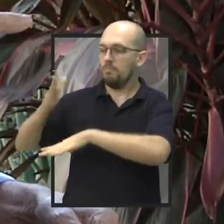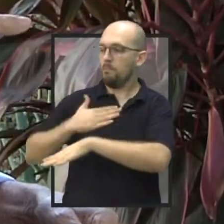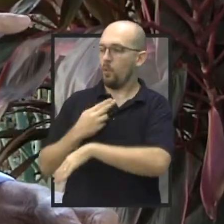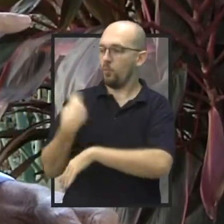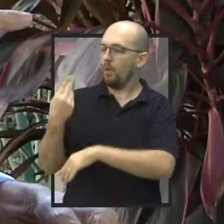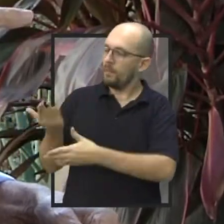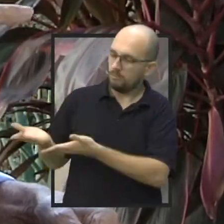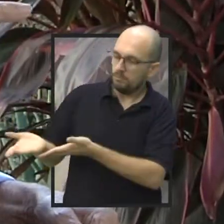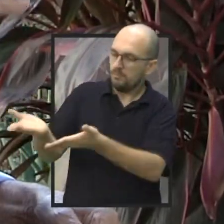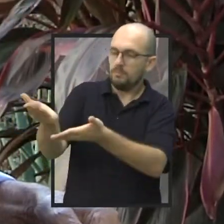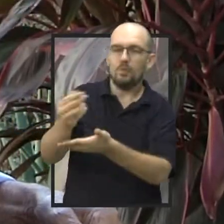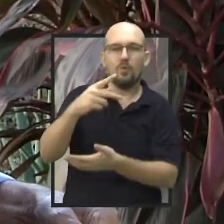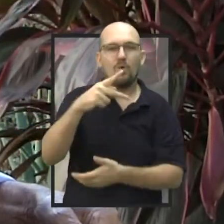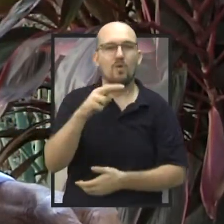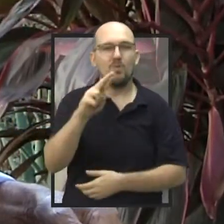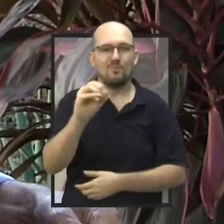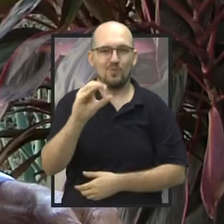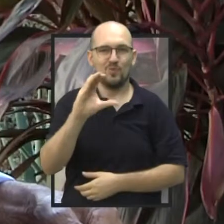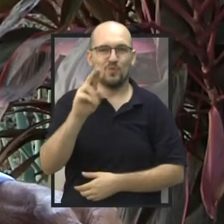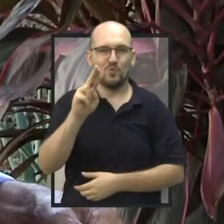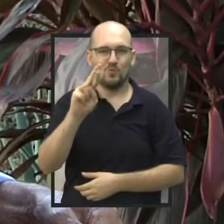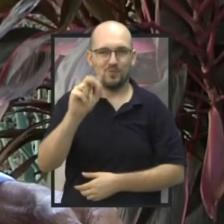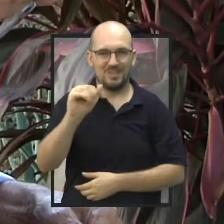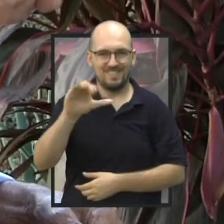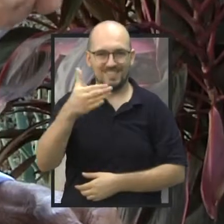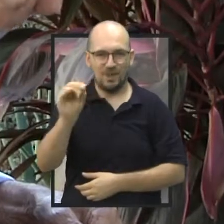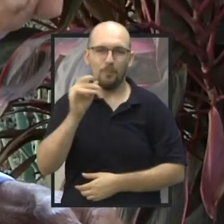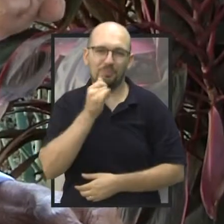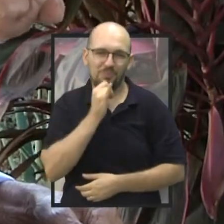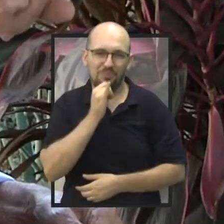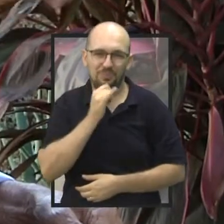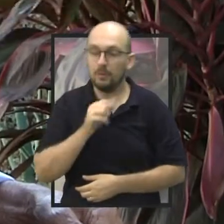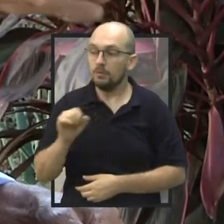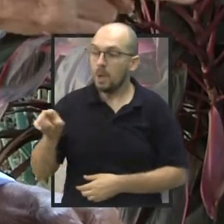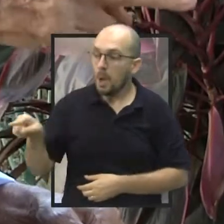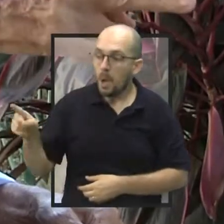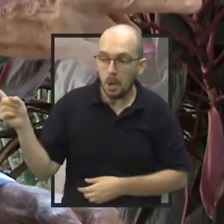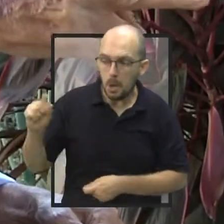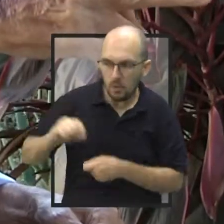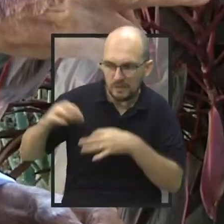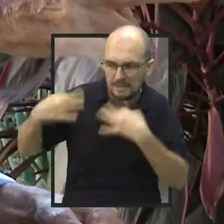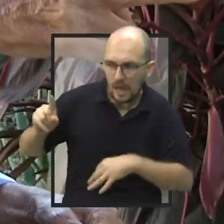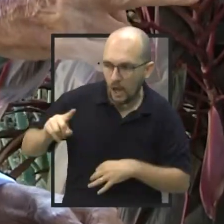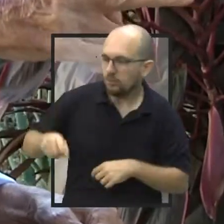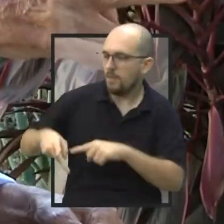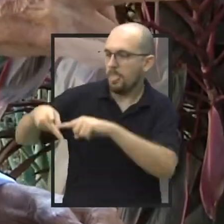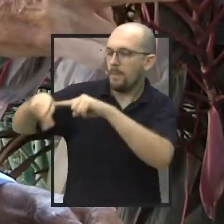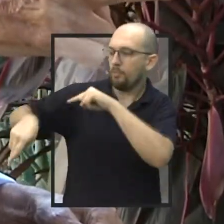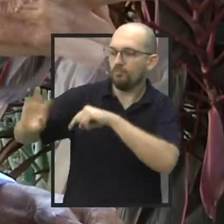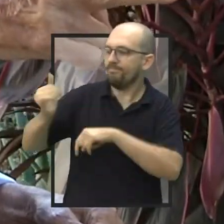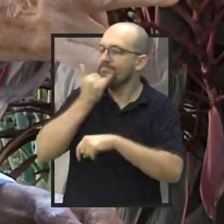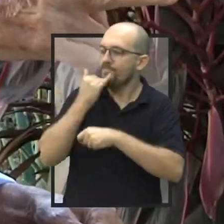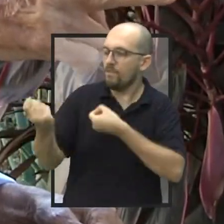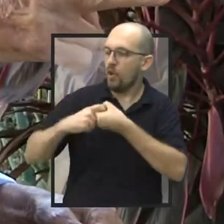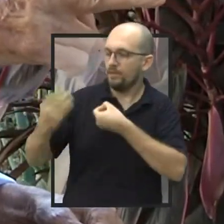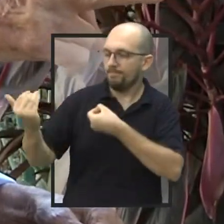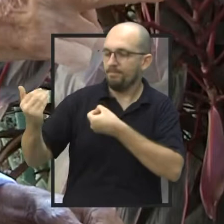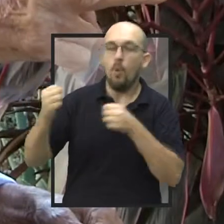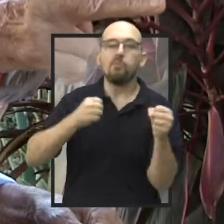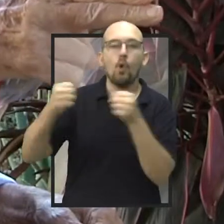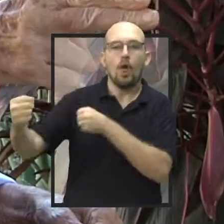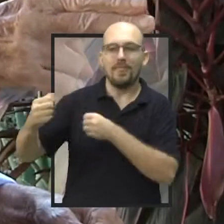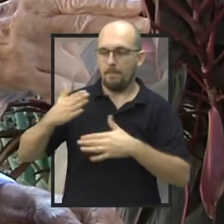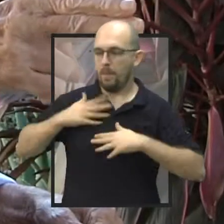bem, se eu achar que ele não está agindo bem, eu corto o poder que eu dei a ele.